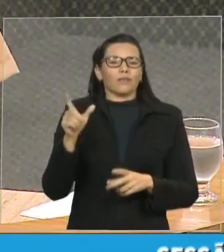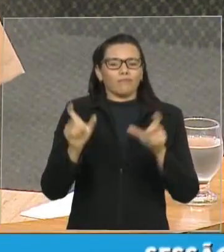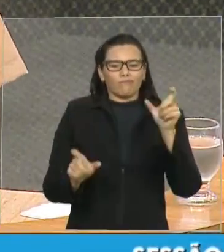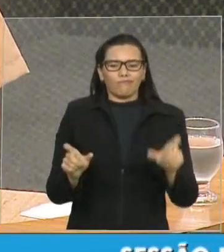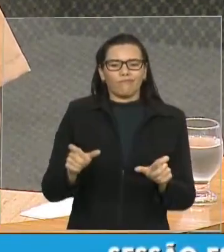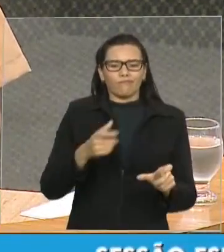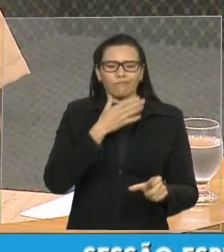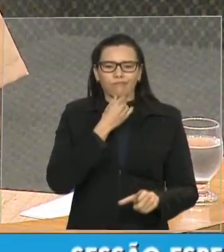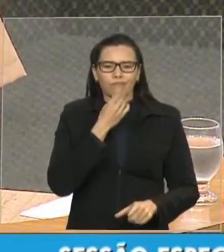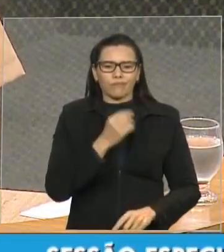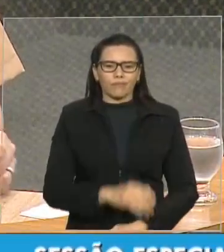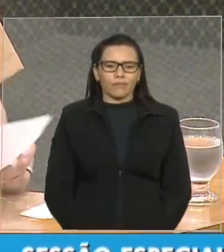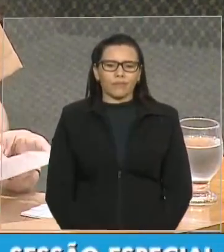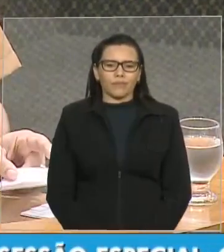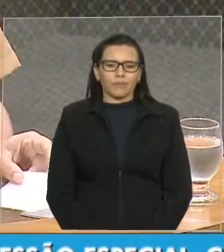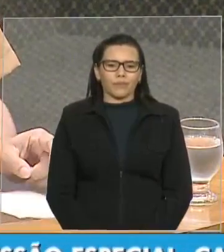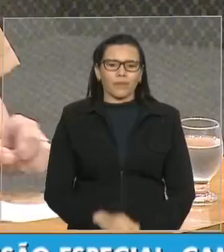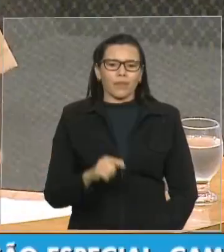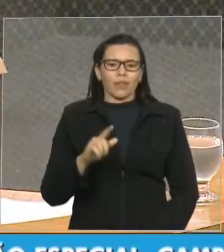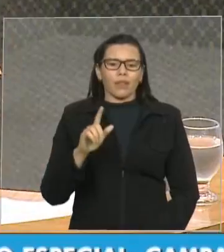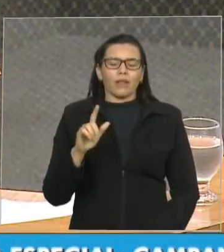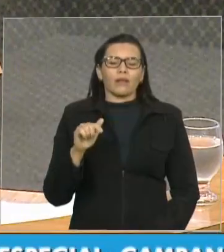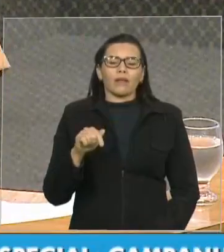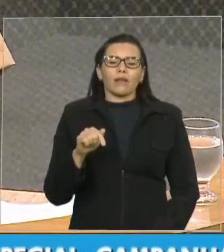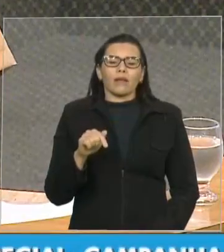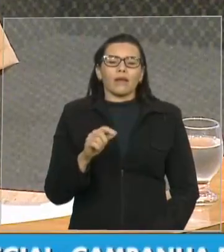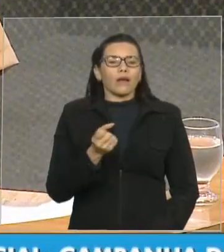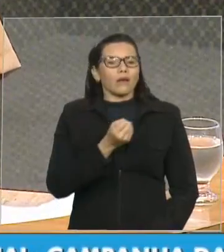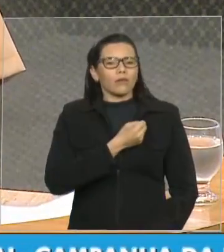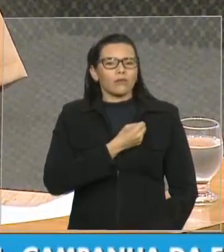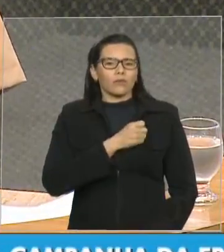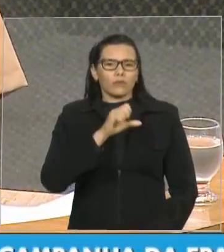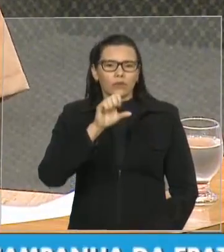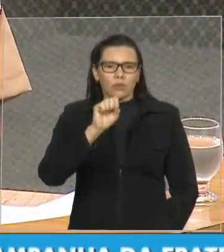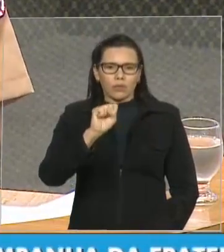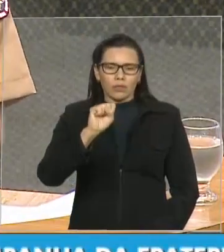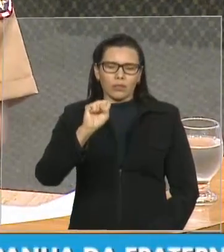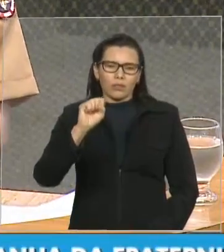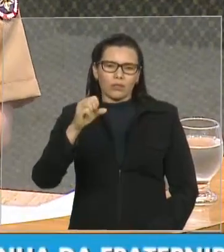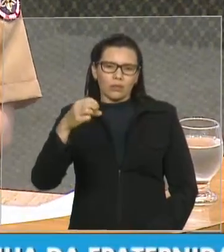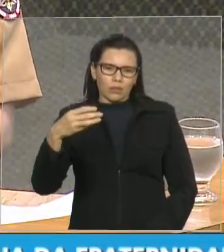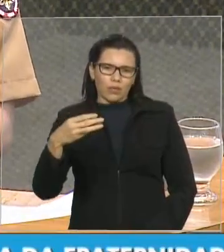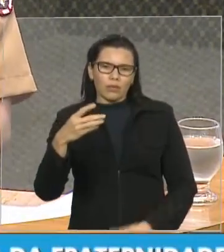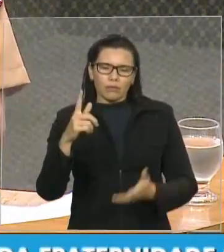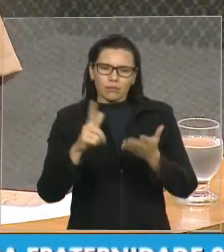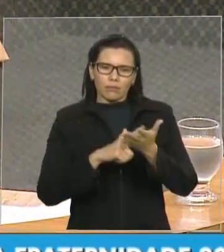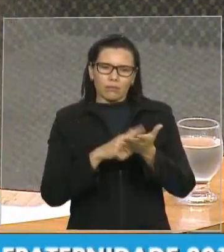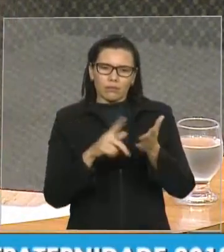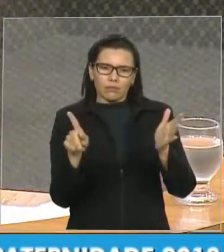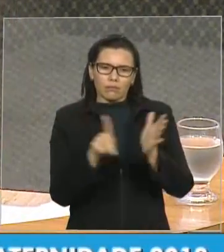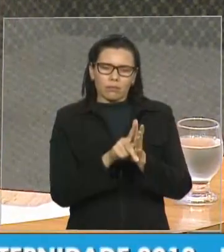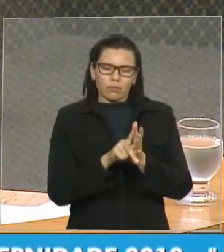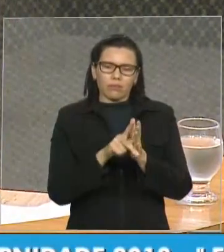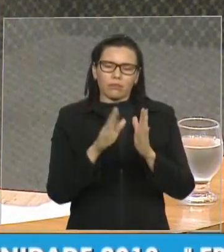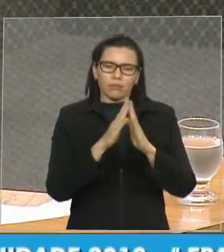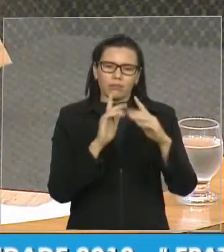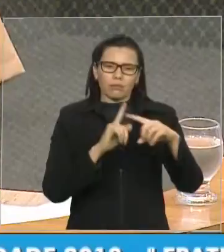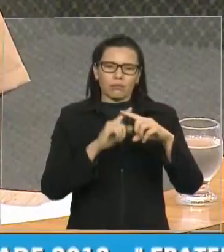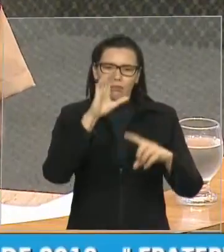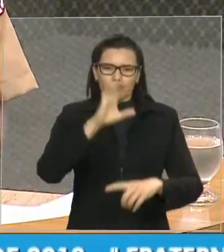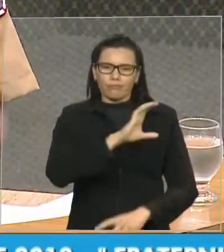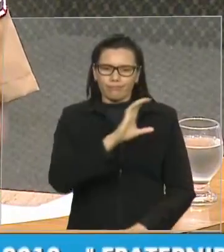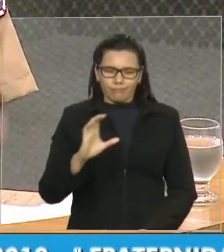et Spes, número 83. A campanha da fraternidade é uma das